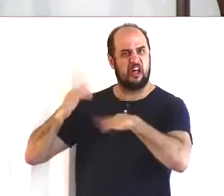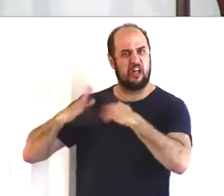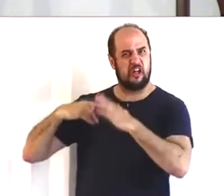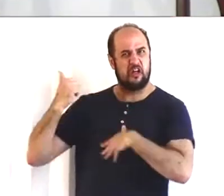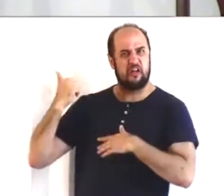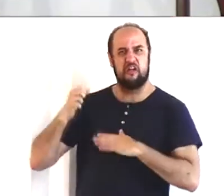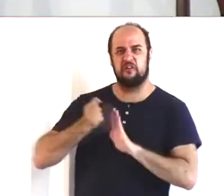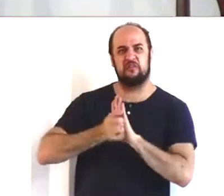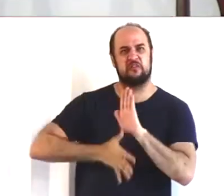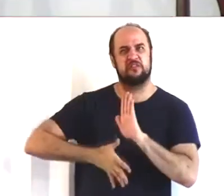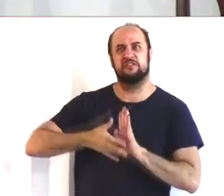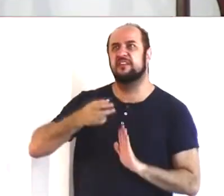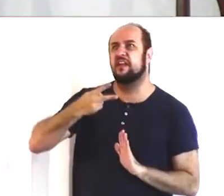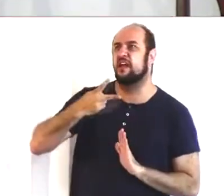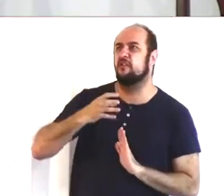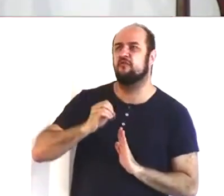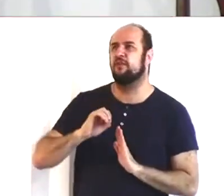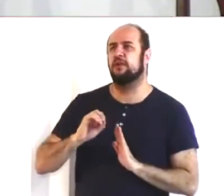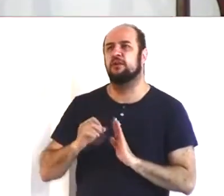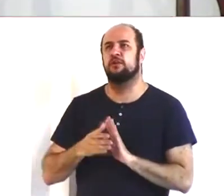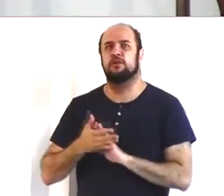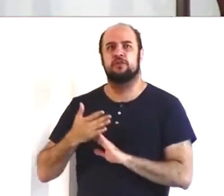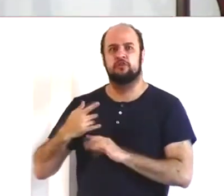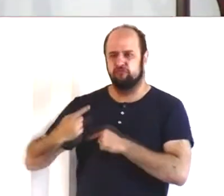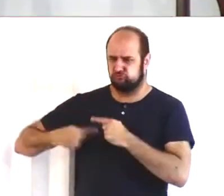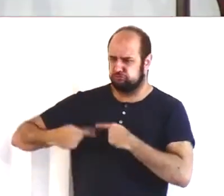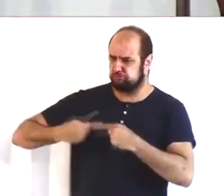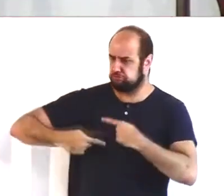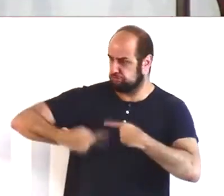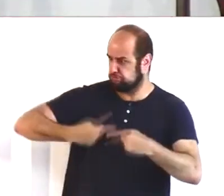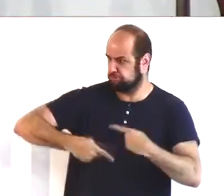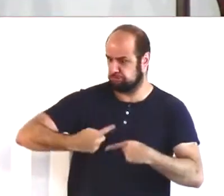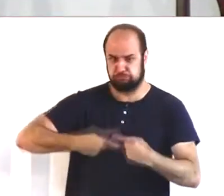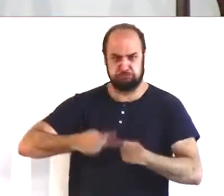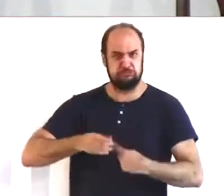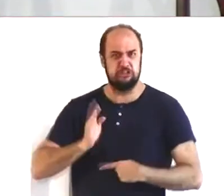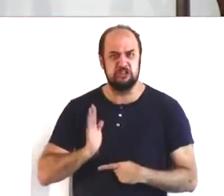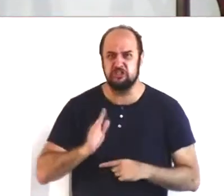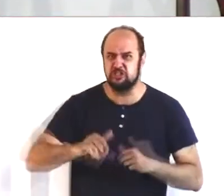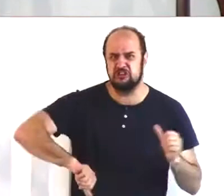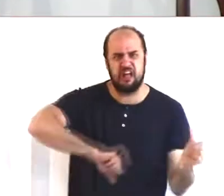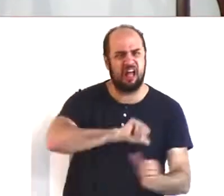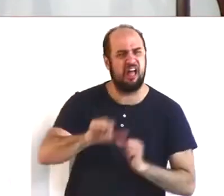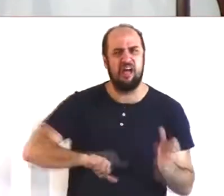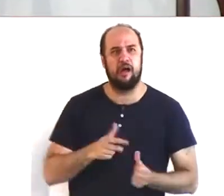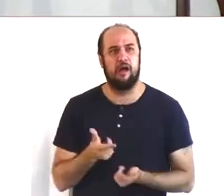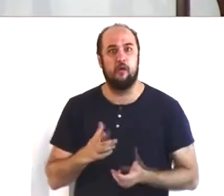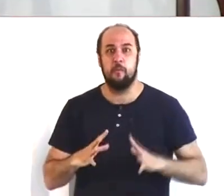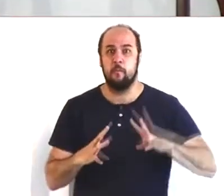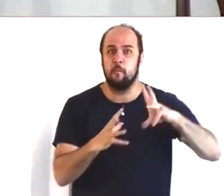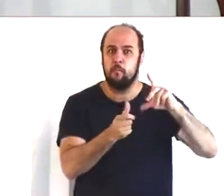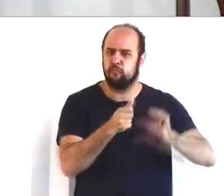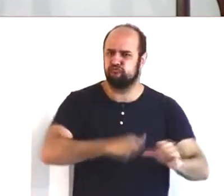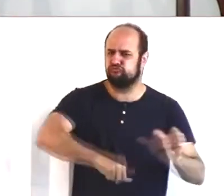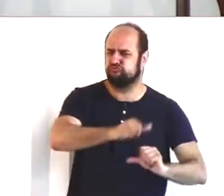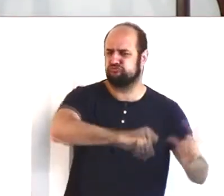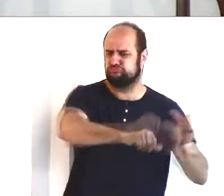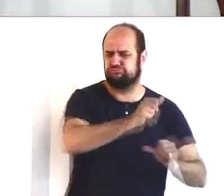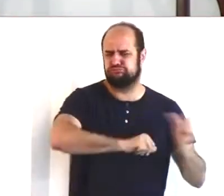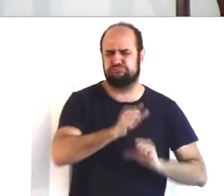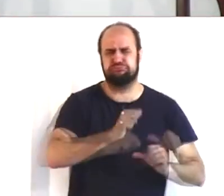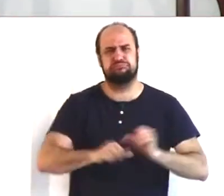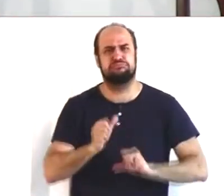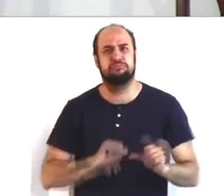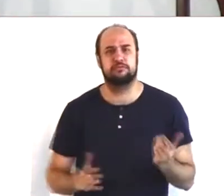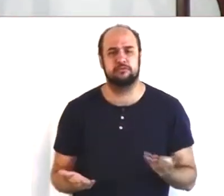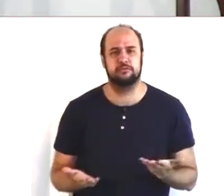ou 30. Como as coisas avançam, é impressionante como o mundo vai passando por transformações. E sabe de